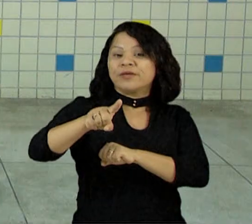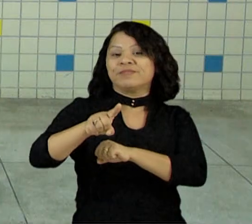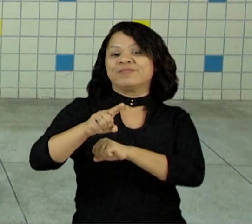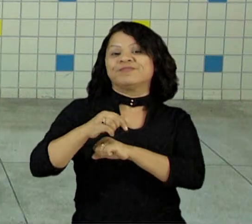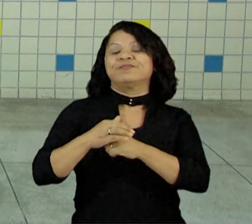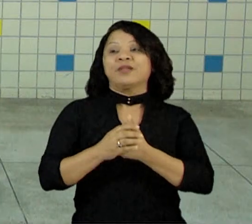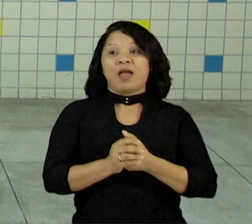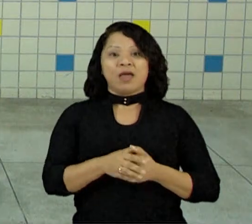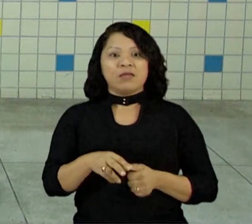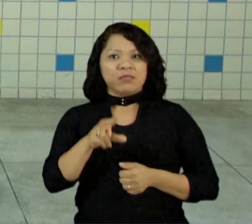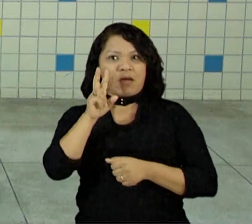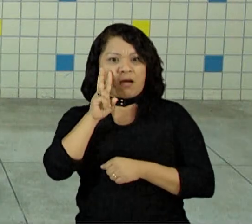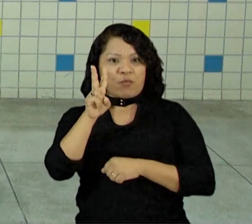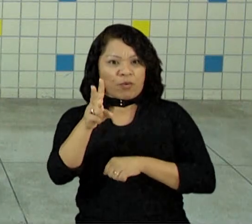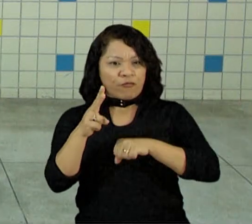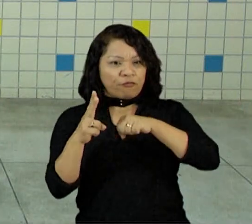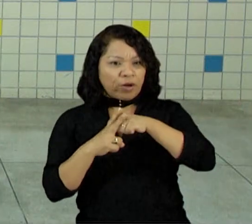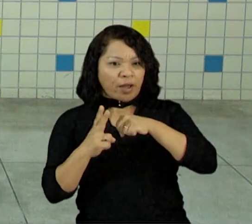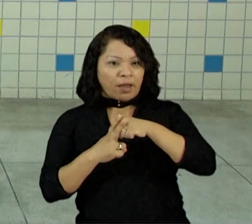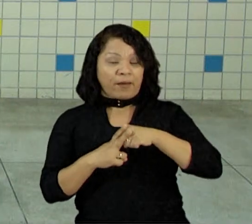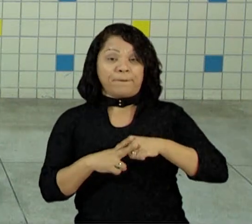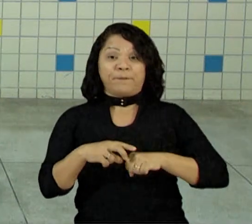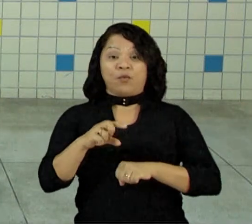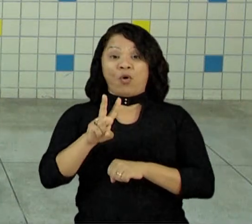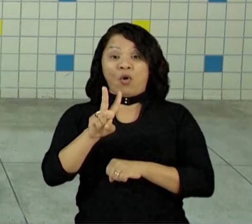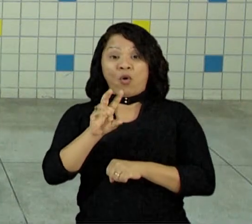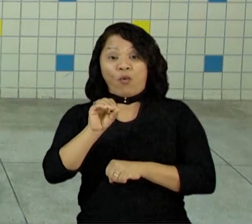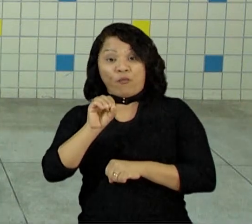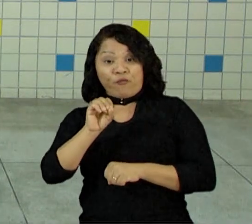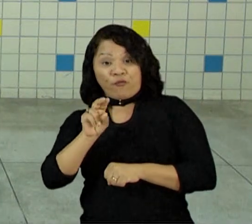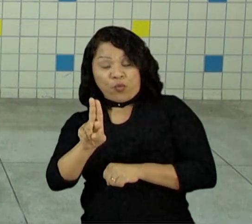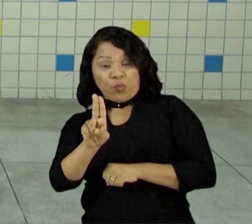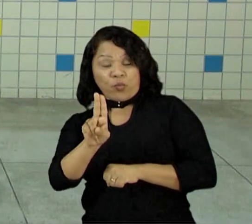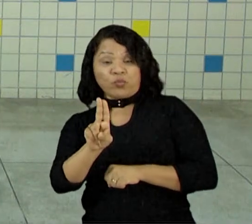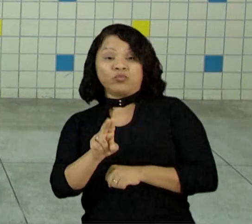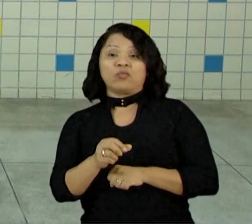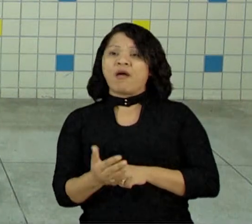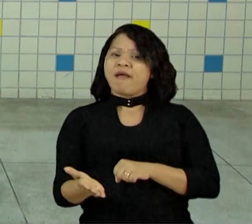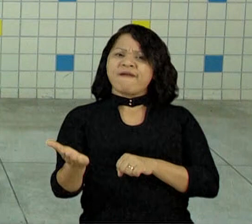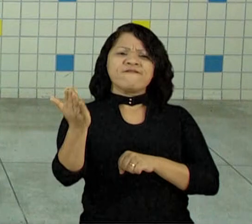verbo vou, quando é eu sozinho, e vamos, quando é todos.